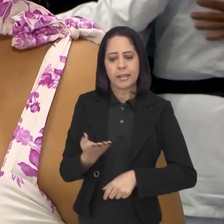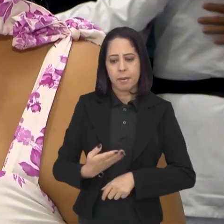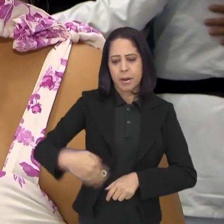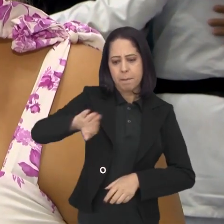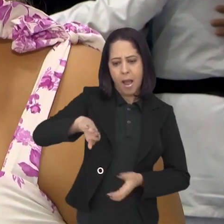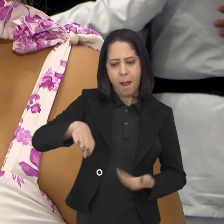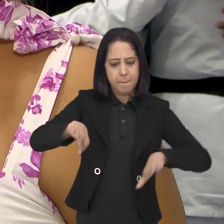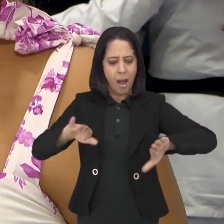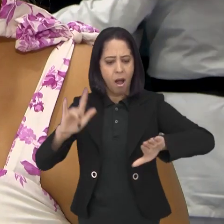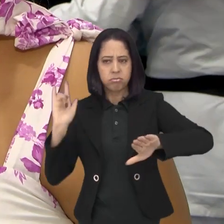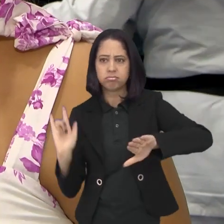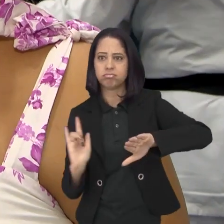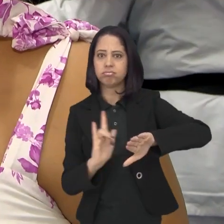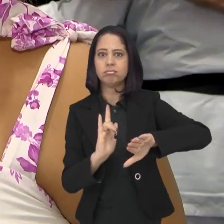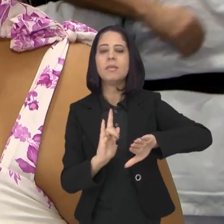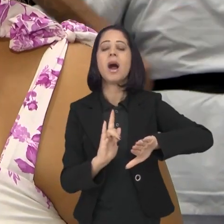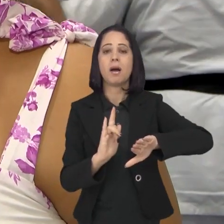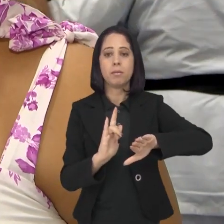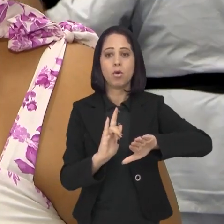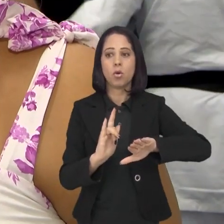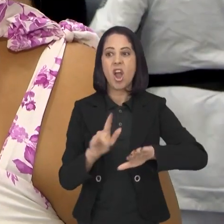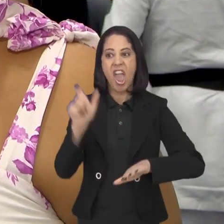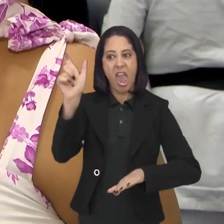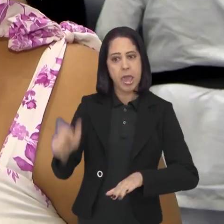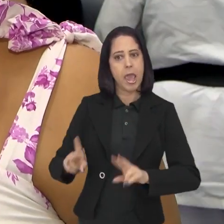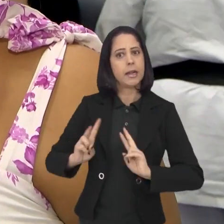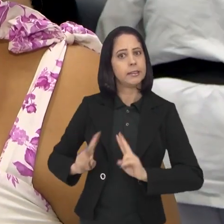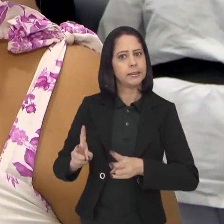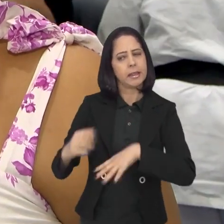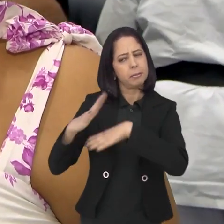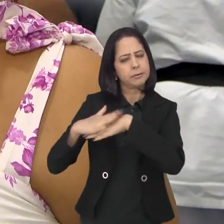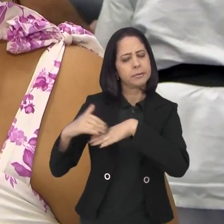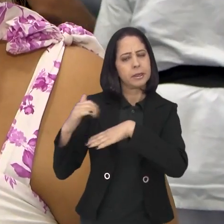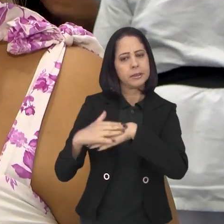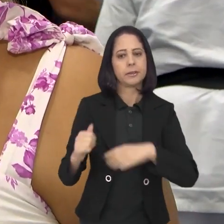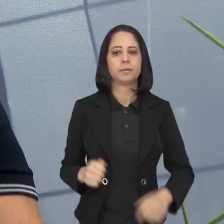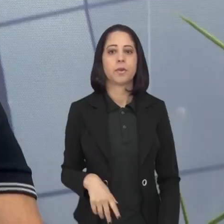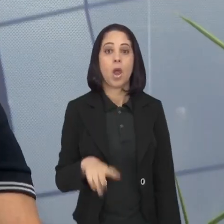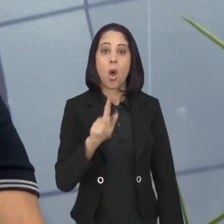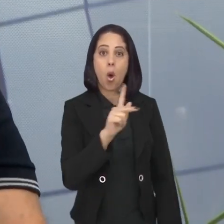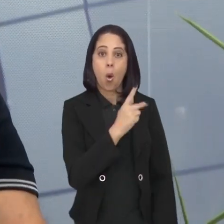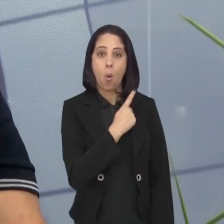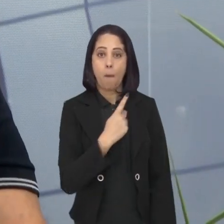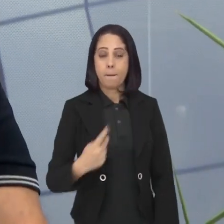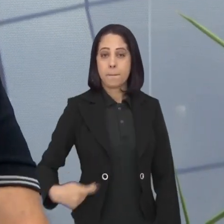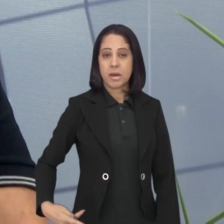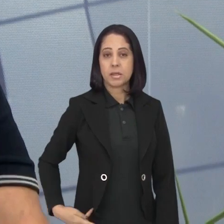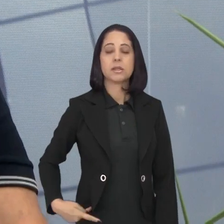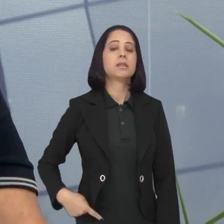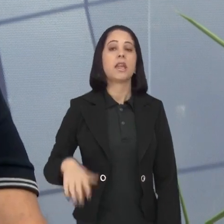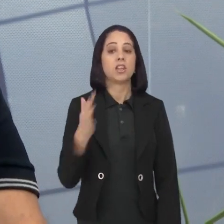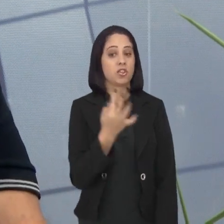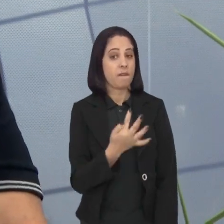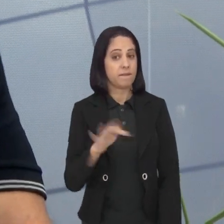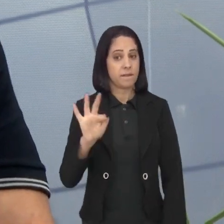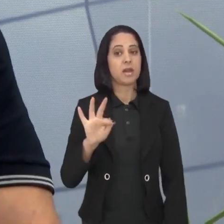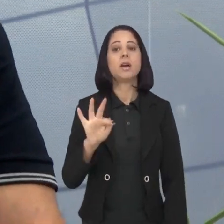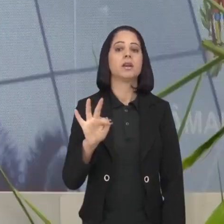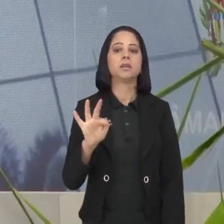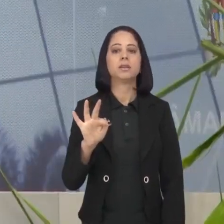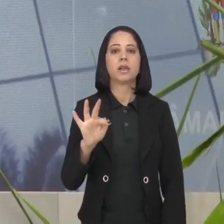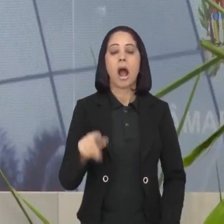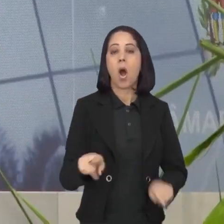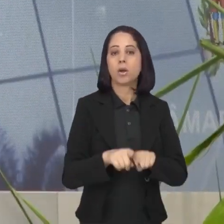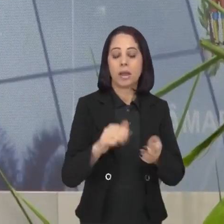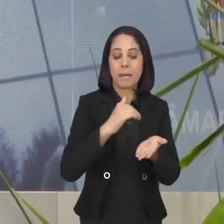vi ele desde pequenininha na arte, né, no karatê, né? E tudo que ele faz com muito carinho. O presidente da Federação Paulista de Karatê